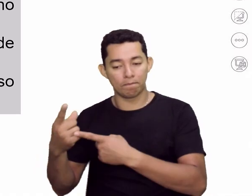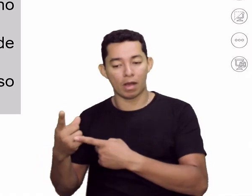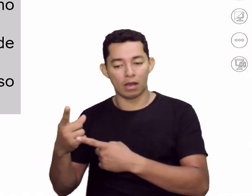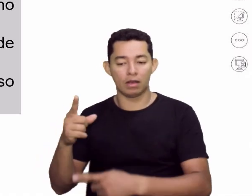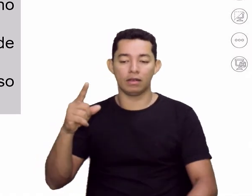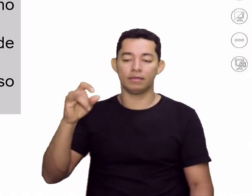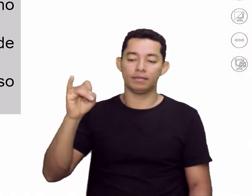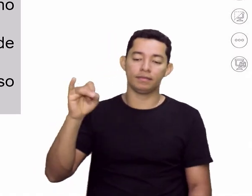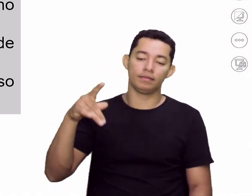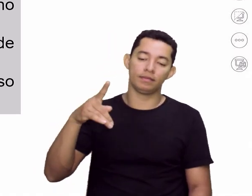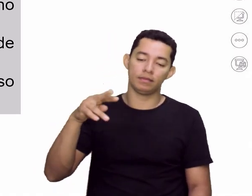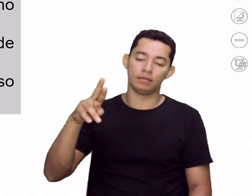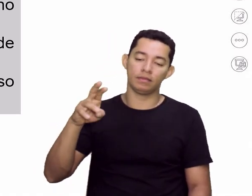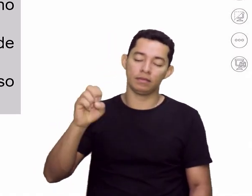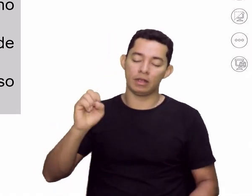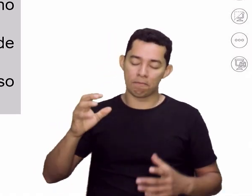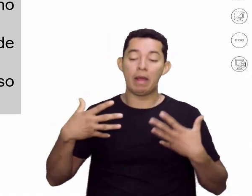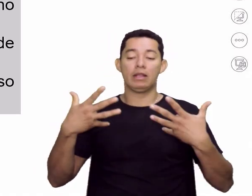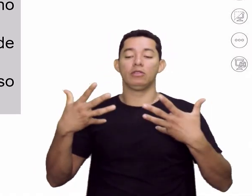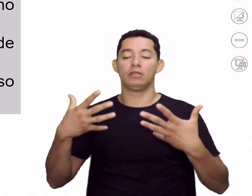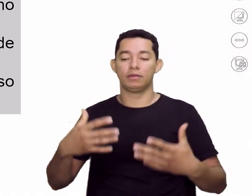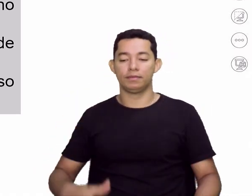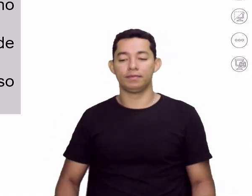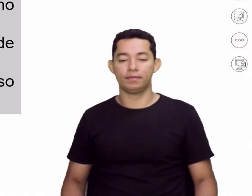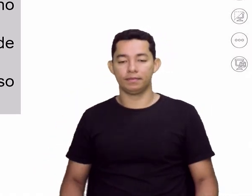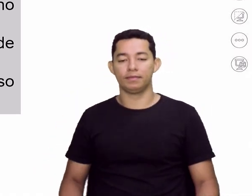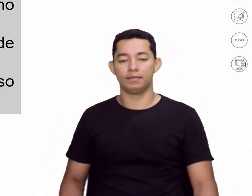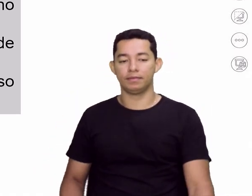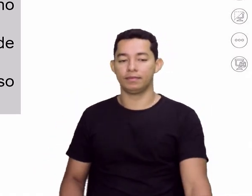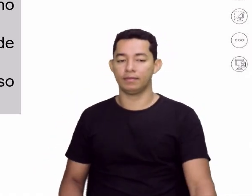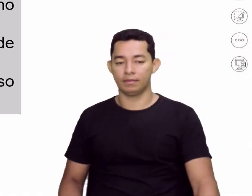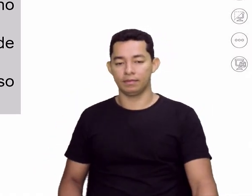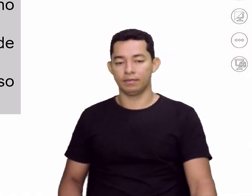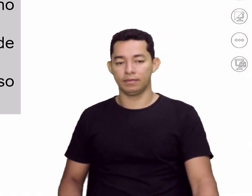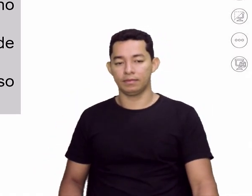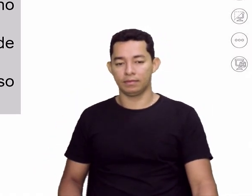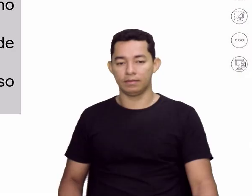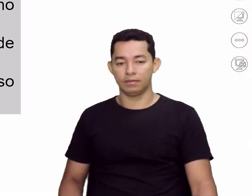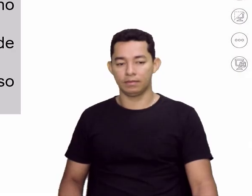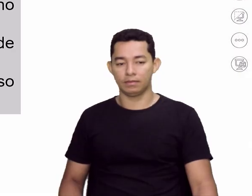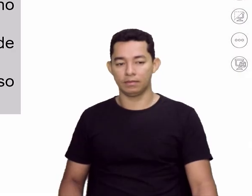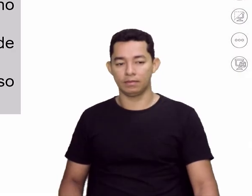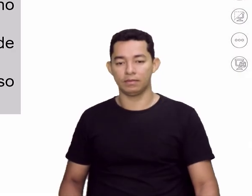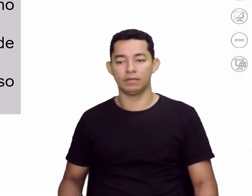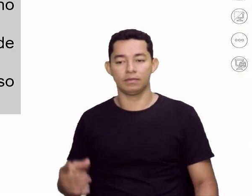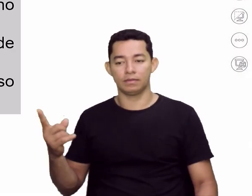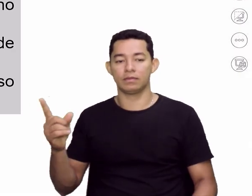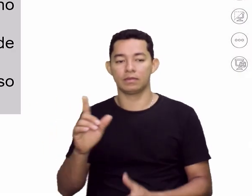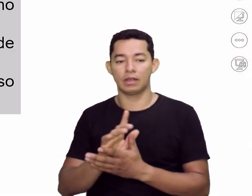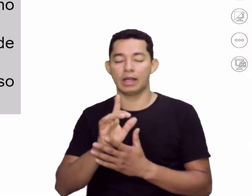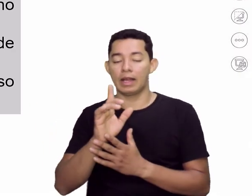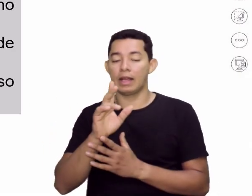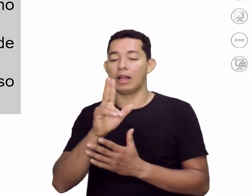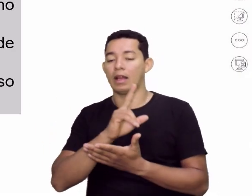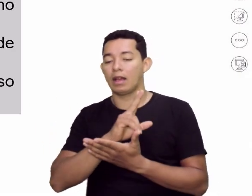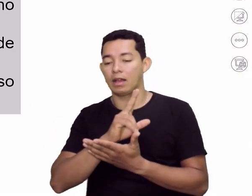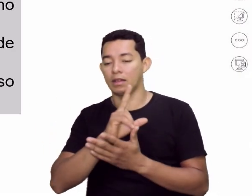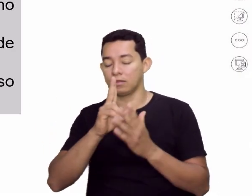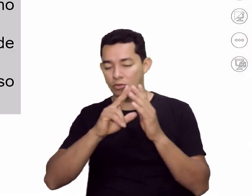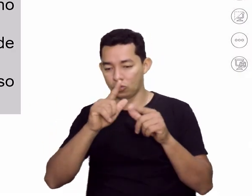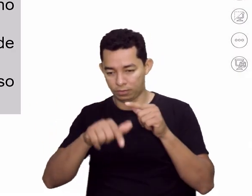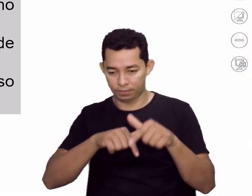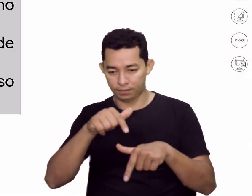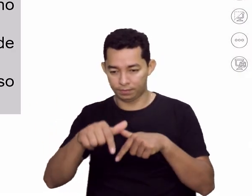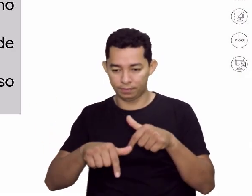né? O que veio depois do impressionismo? Esse tema aí se refere à obra de vários artistas que